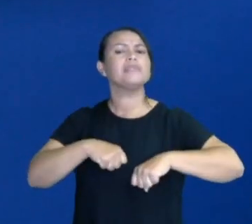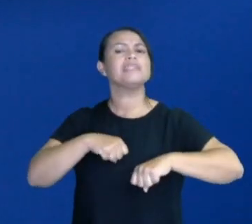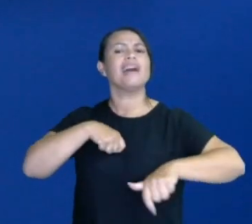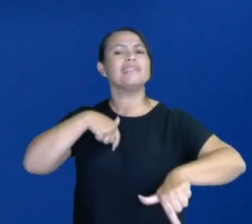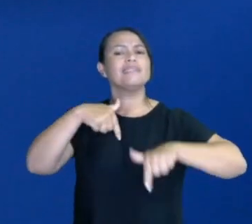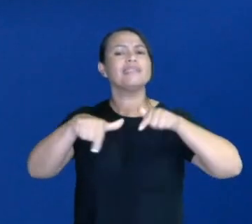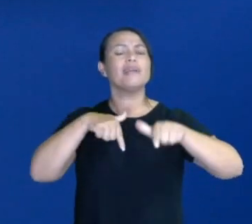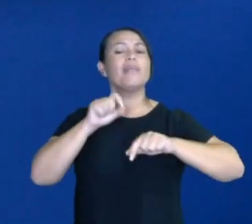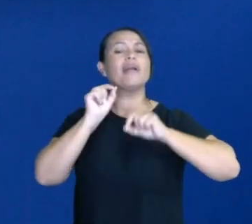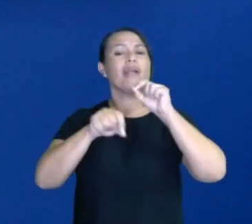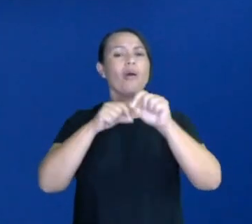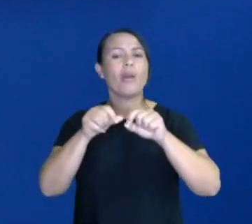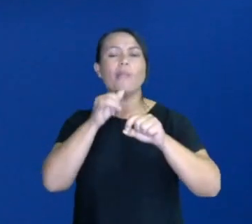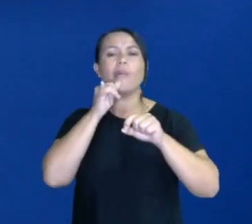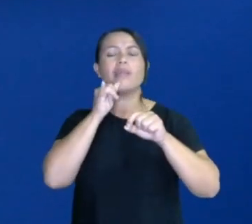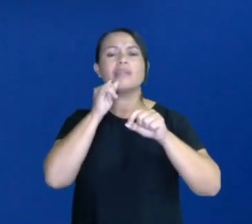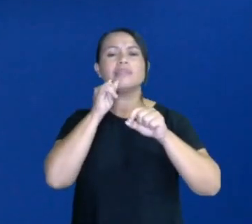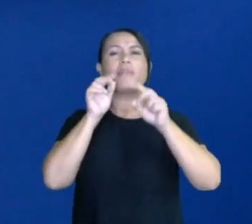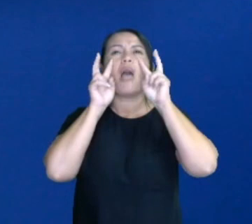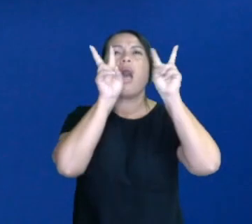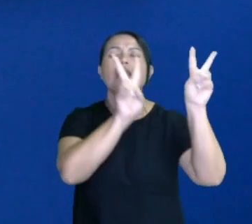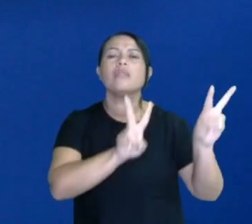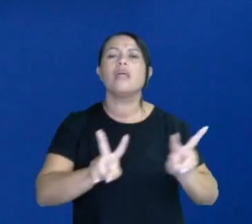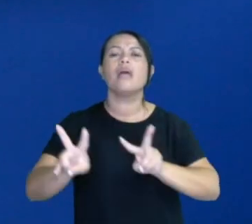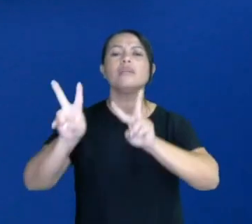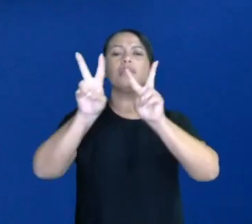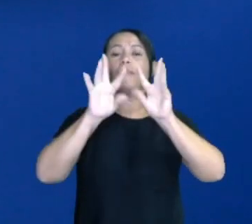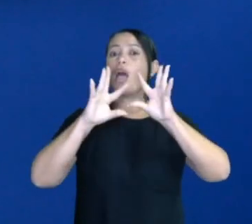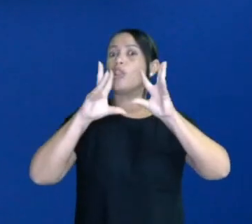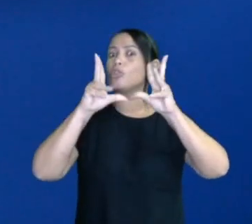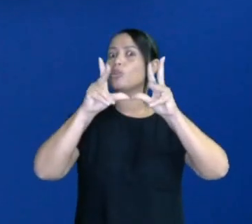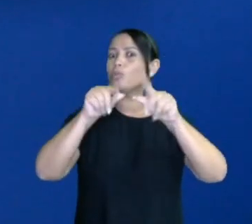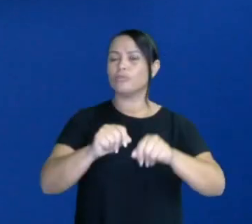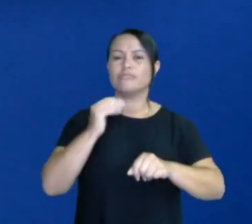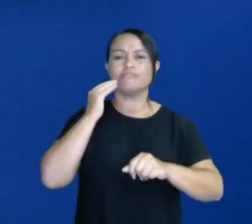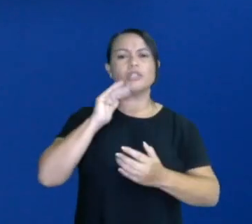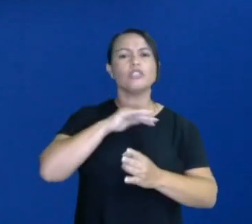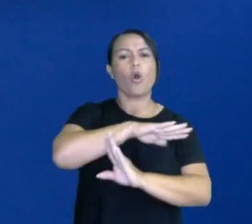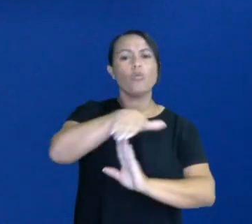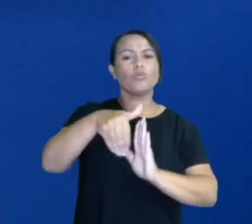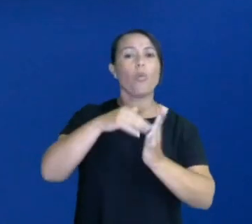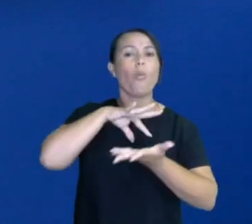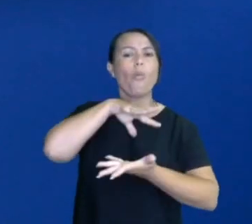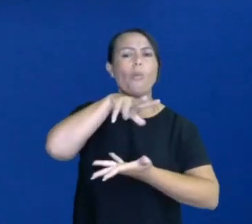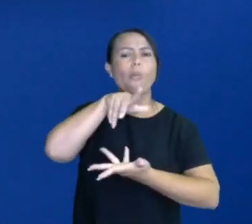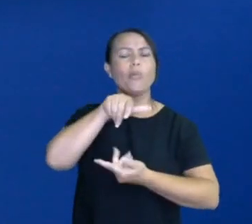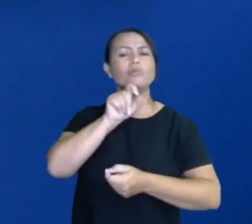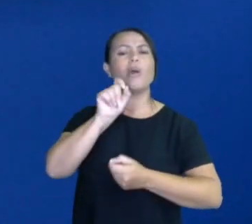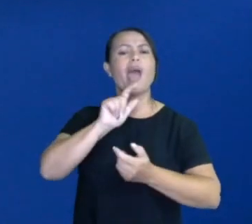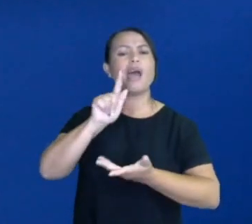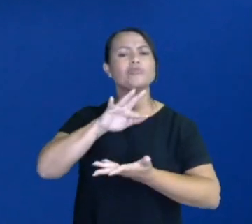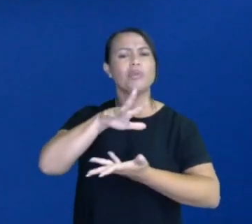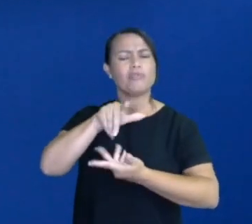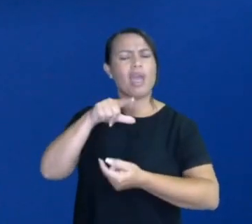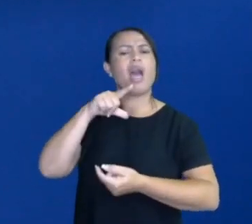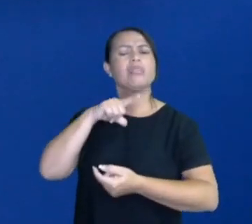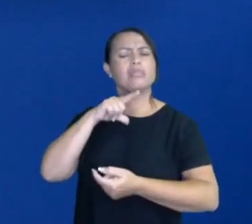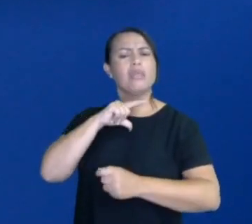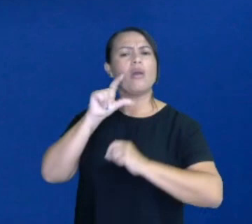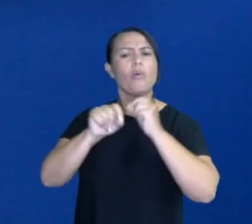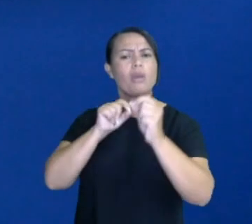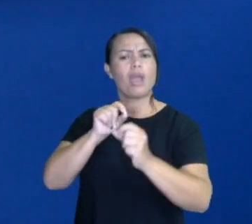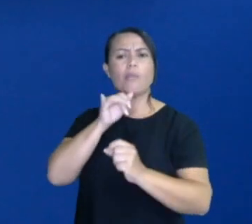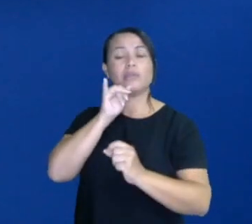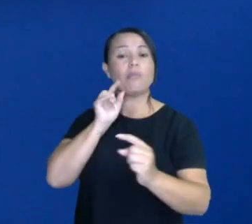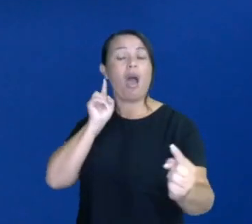trabalhar e vislumbrar todos os pontos do planeta. Então, a geografia, ela tem essa função de estudo,